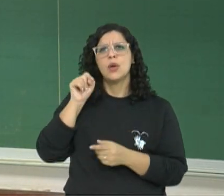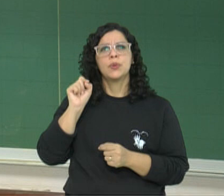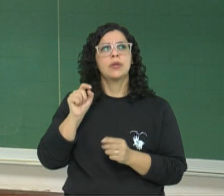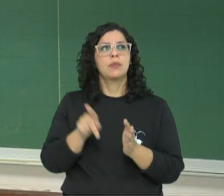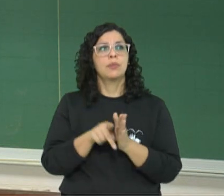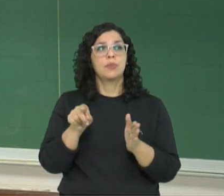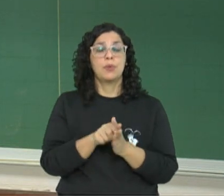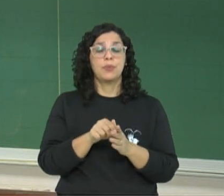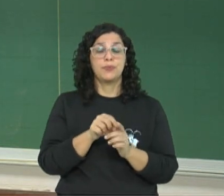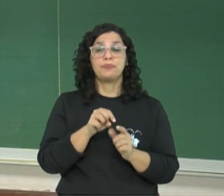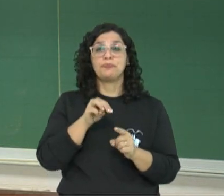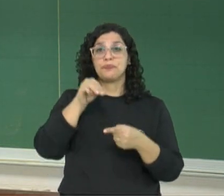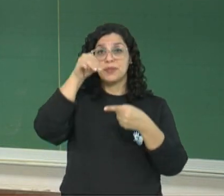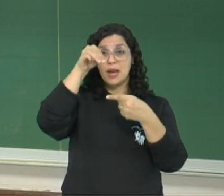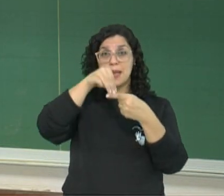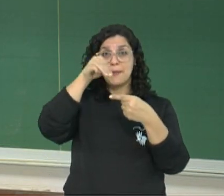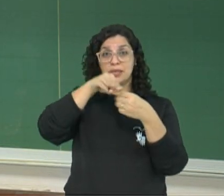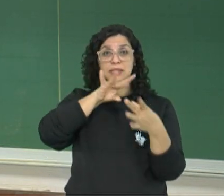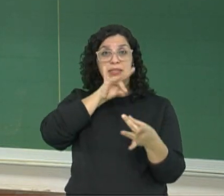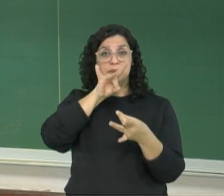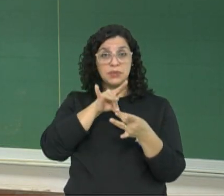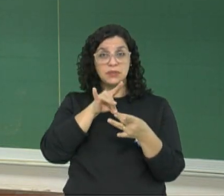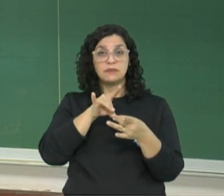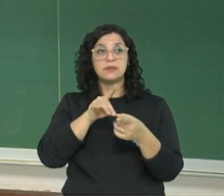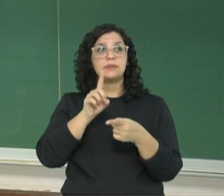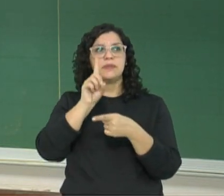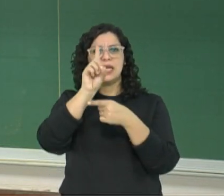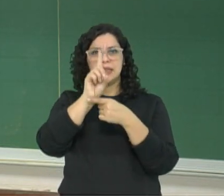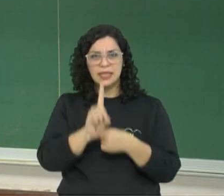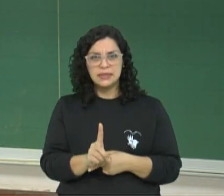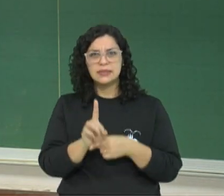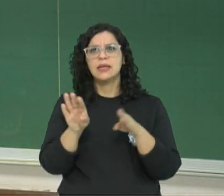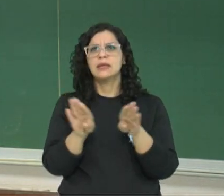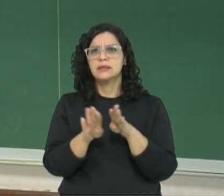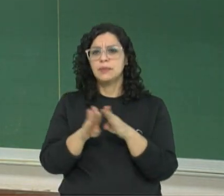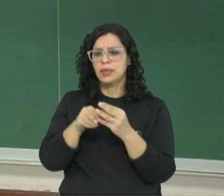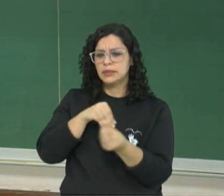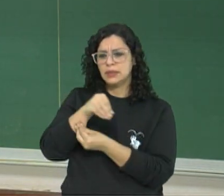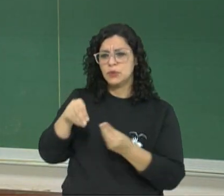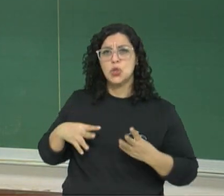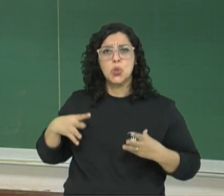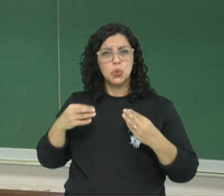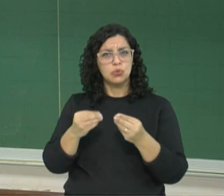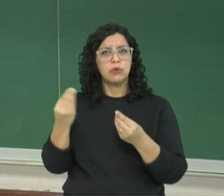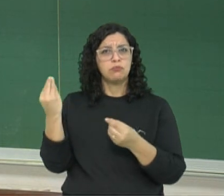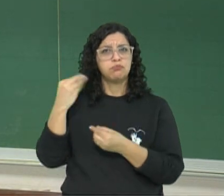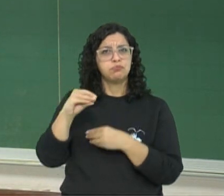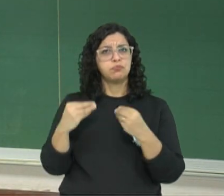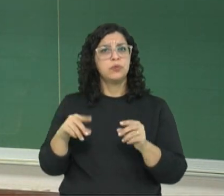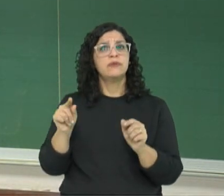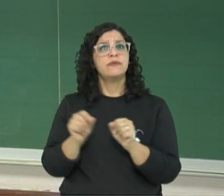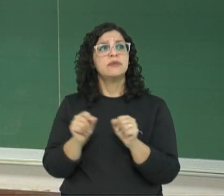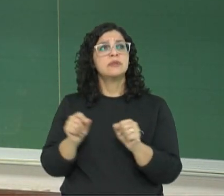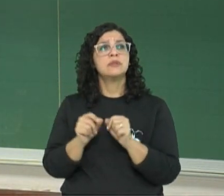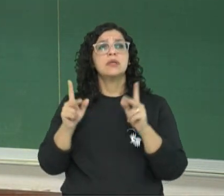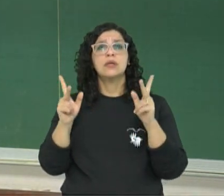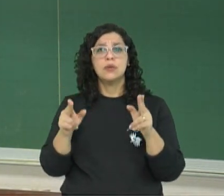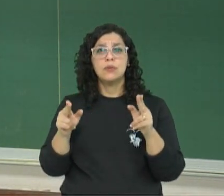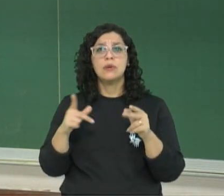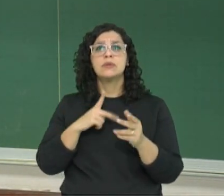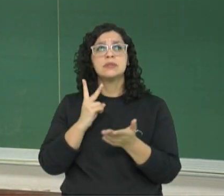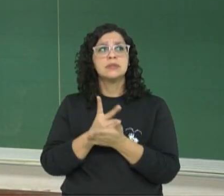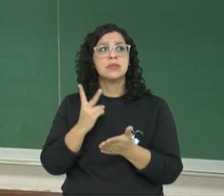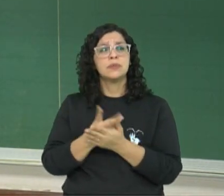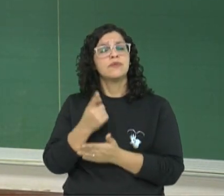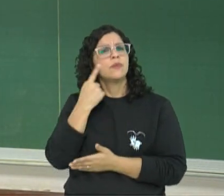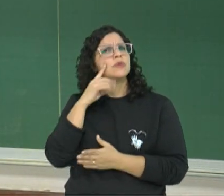a massa específica, a densidade da mistura, seja o que for que você quiser colocar ali, ele vai ser, na verdade, pense